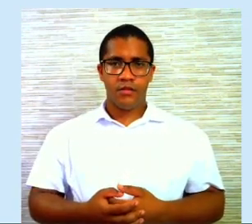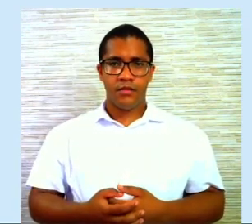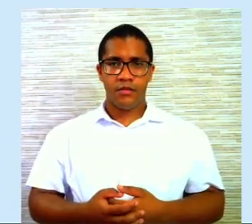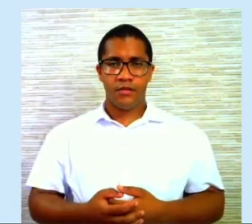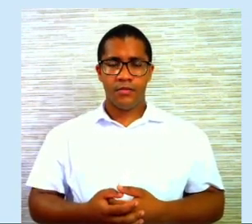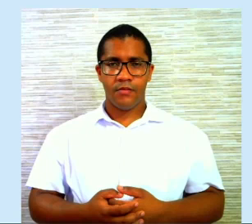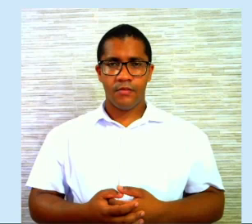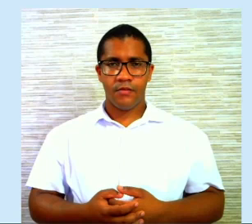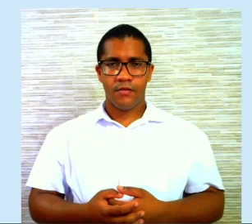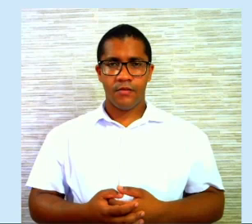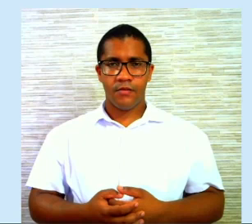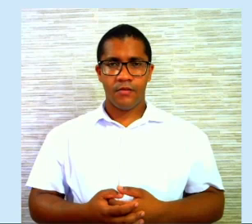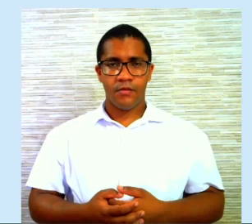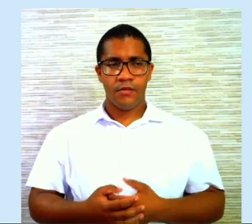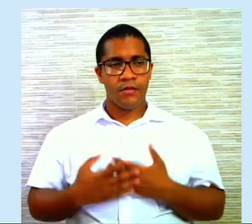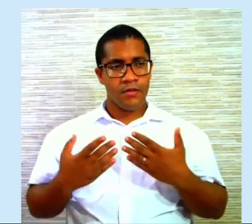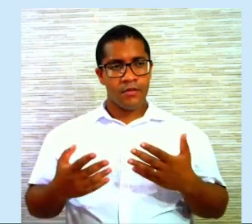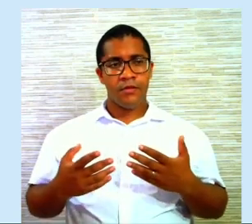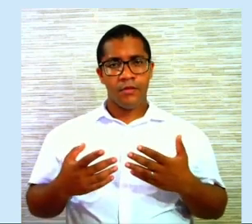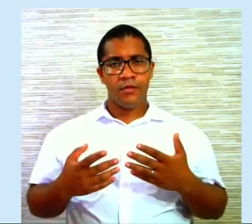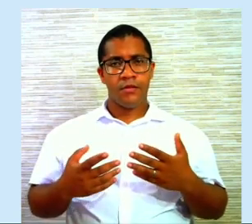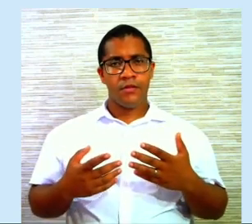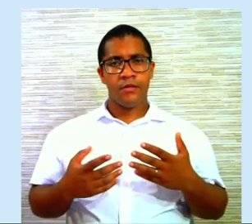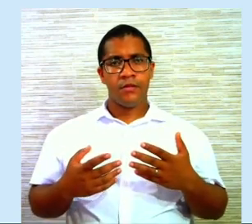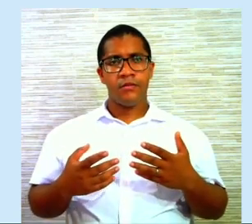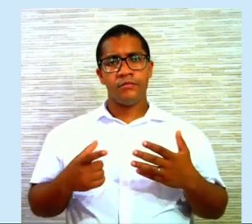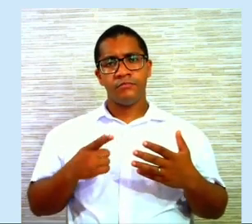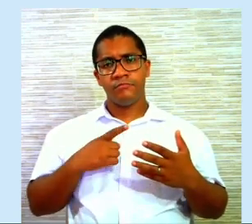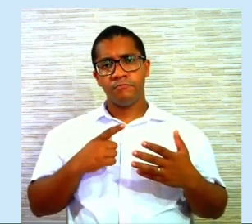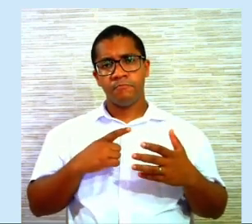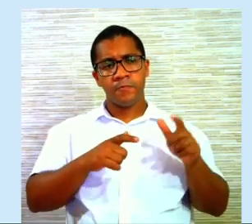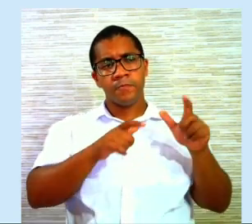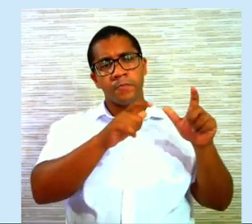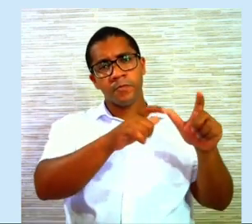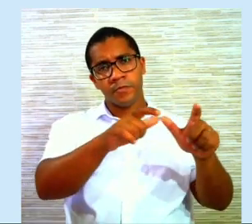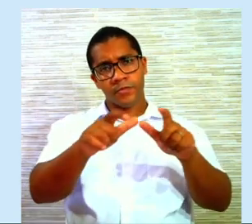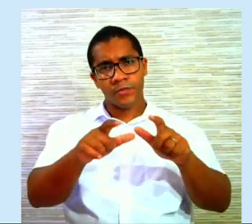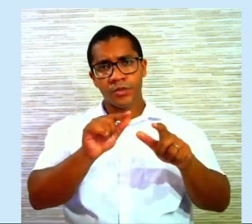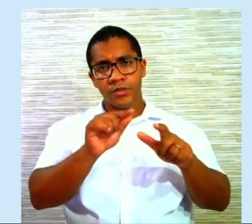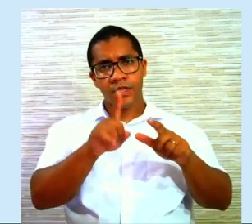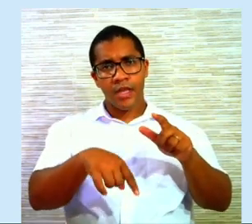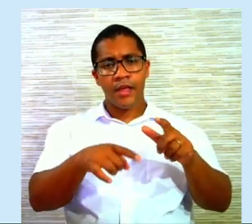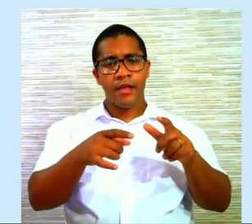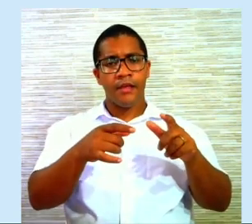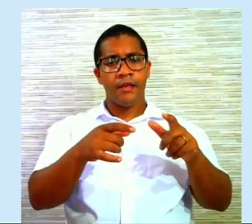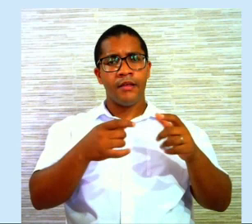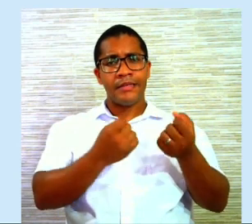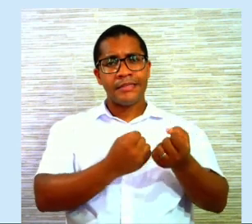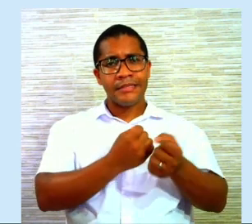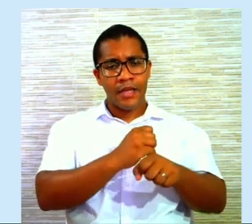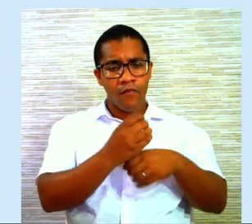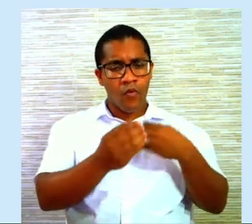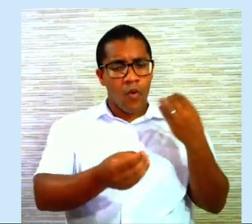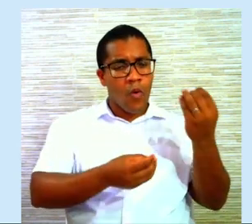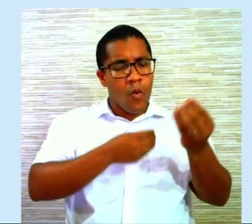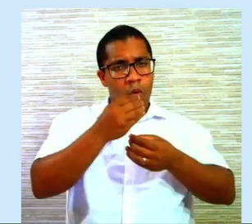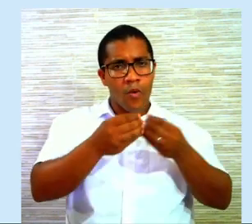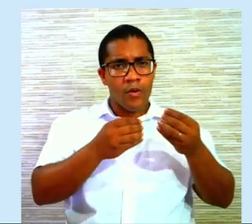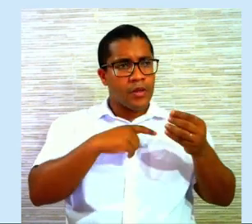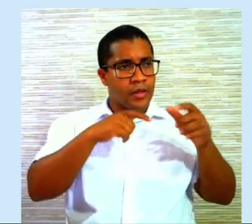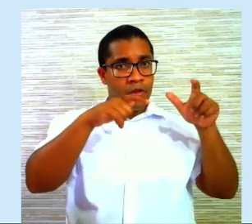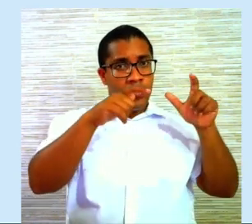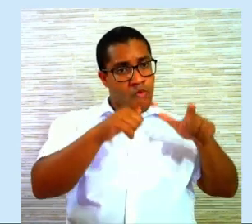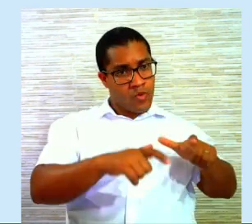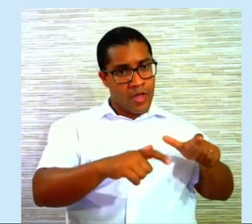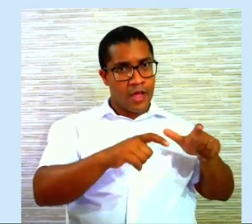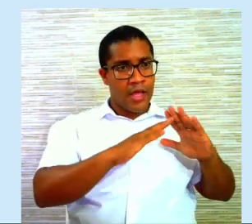isso, vão ser aliciadas para a escravidão, né? Para cair na rede da escravidão.